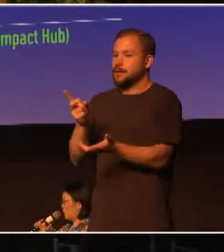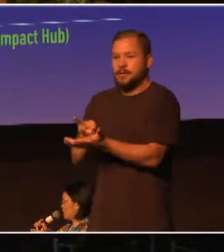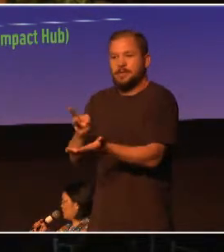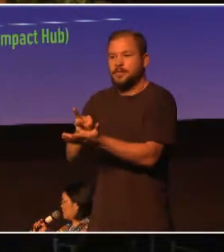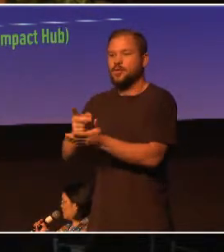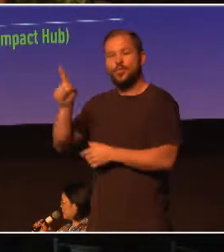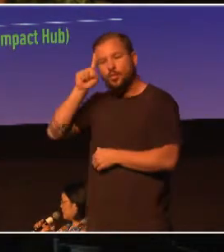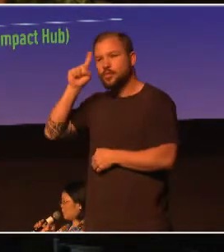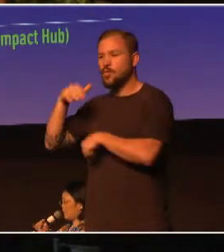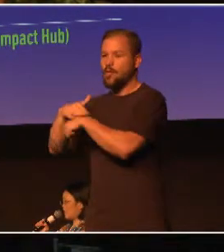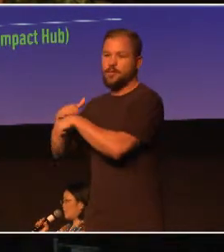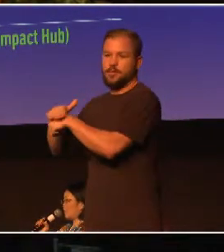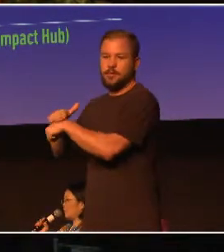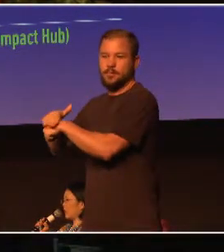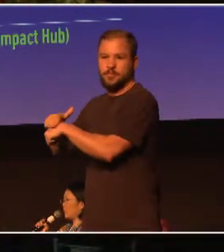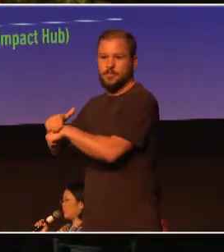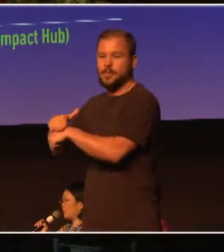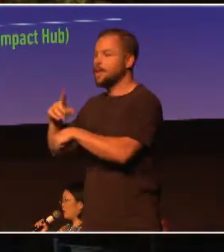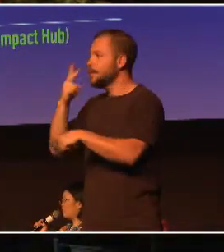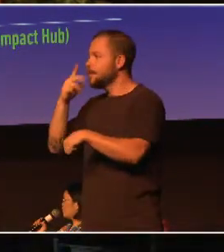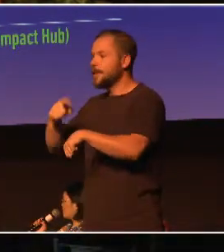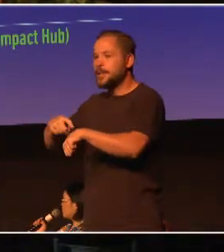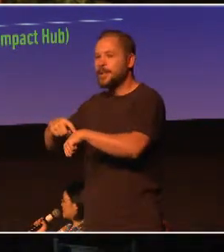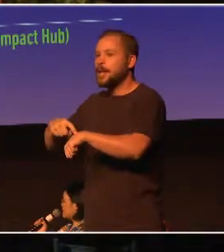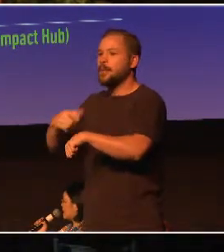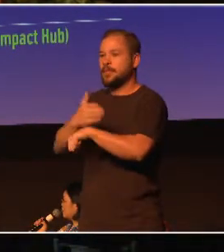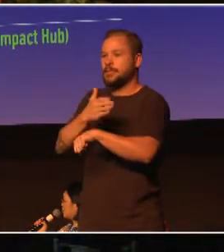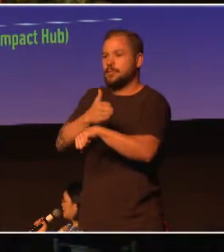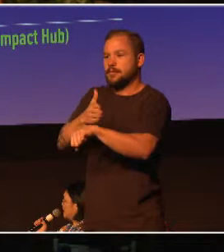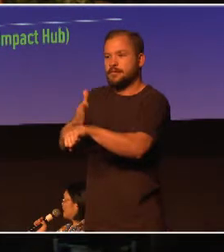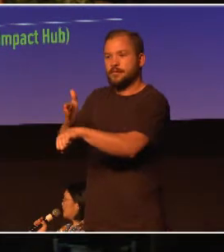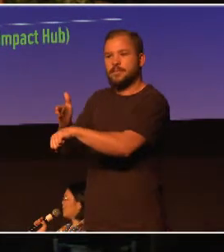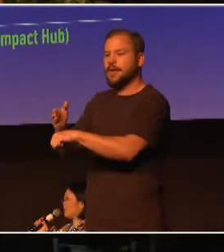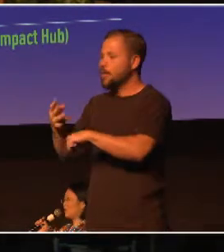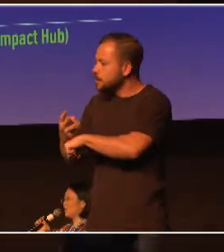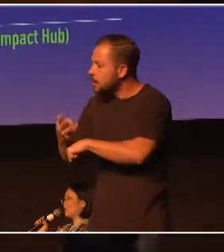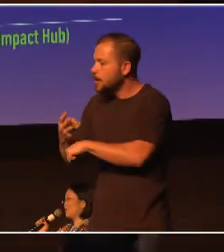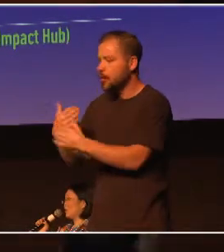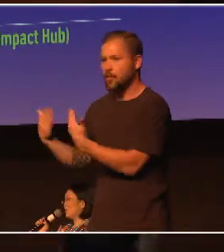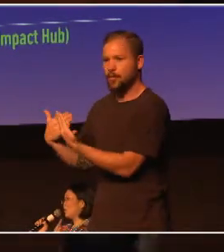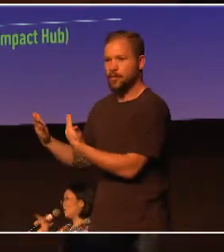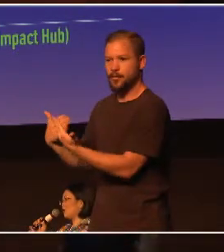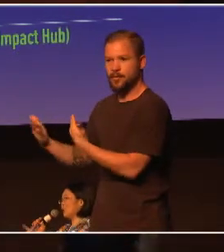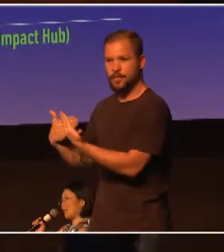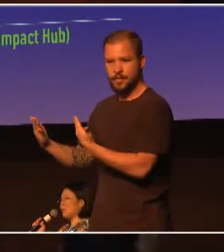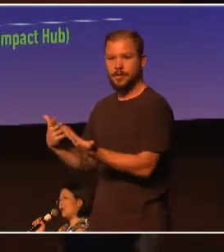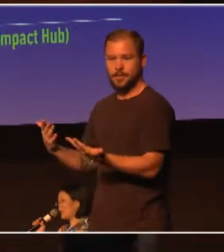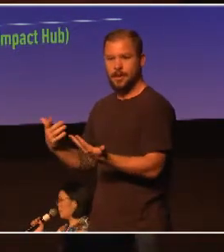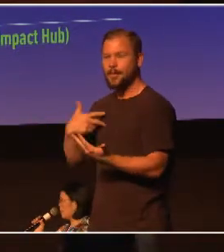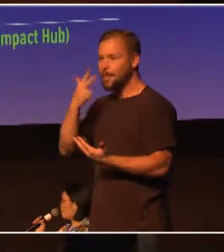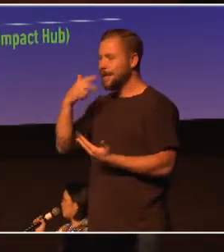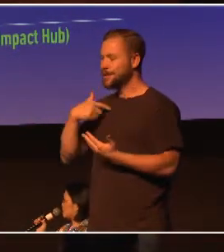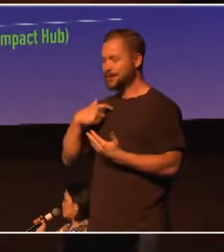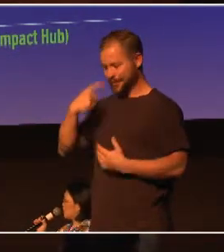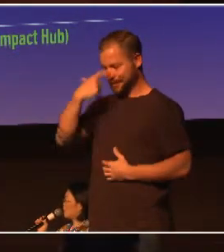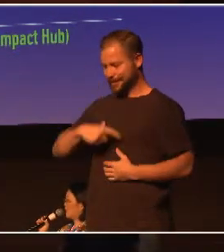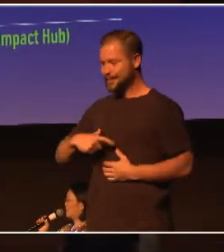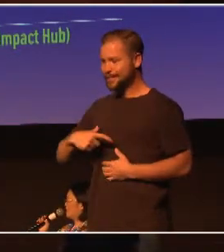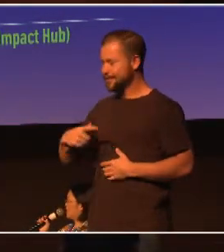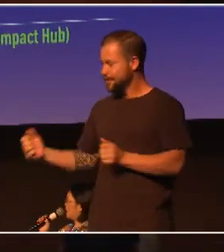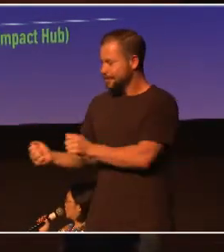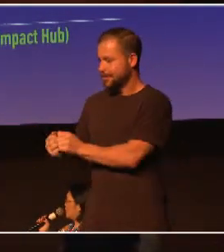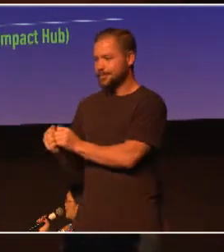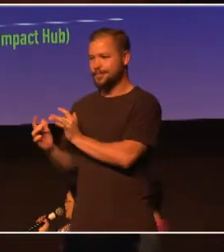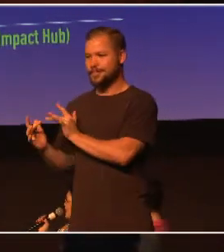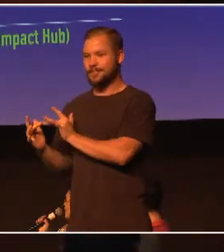todo dia, sabe, quase todo o tempo, mesmo usando o WhatsApp. Então, às vezes, eu sinto que eu estou fisicamente com algumas women